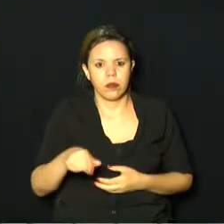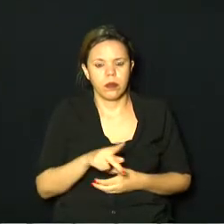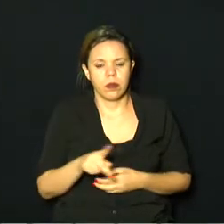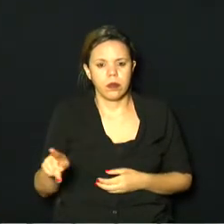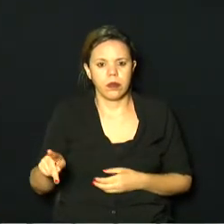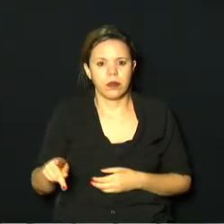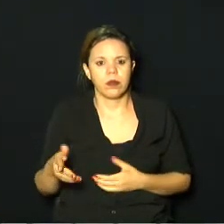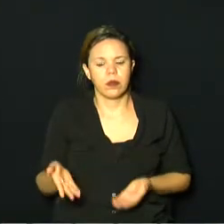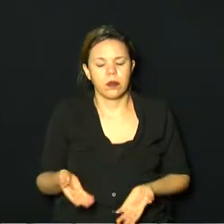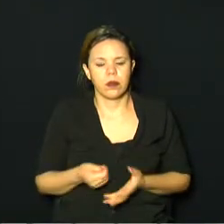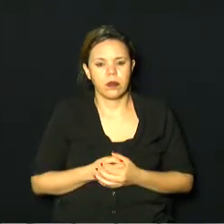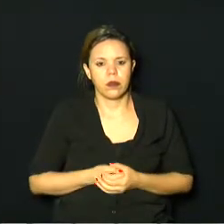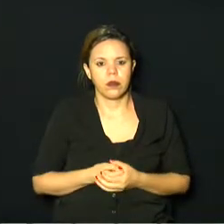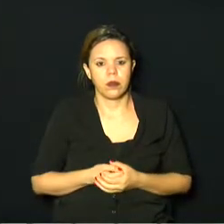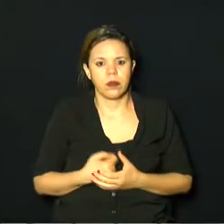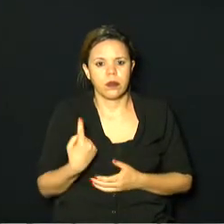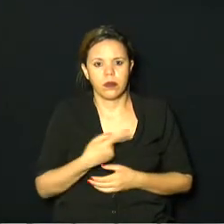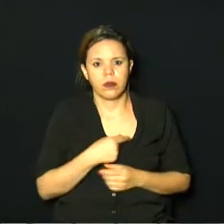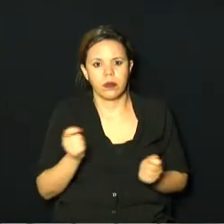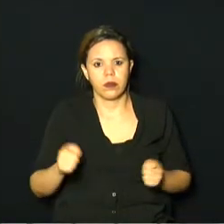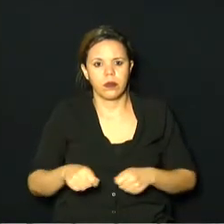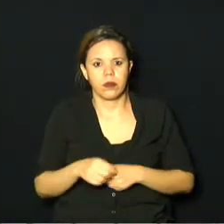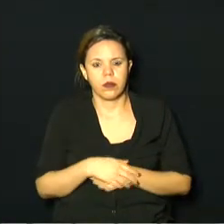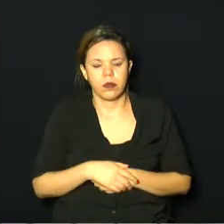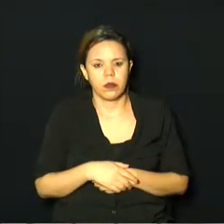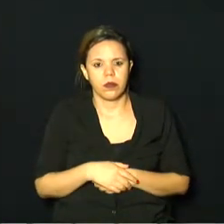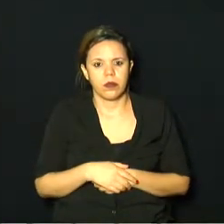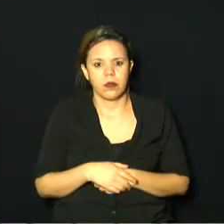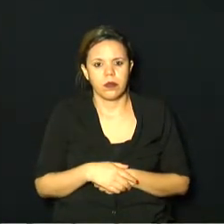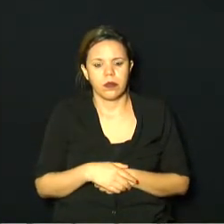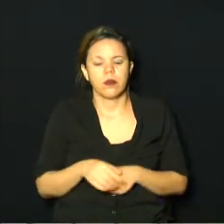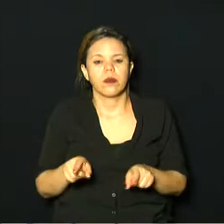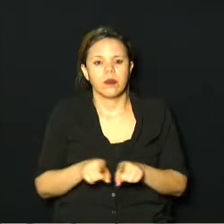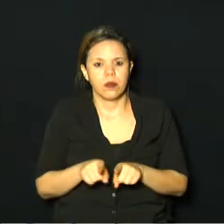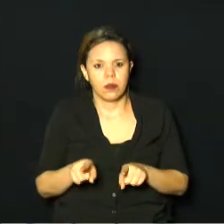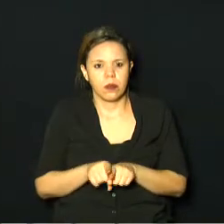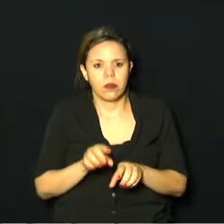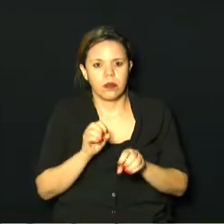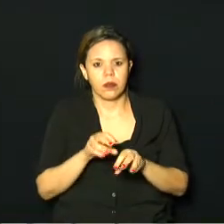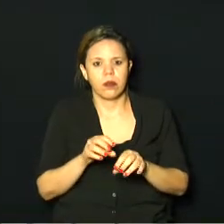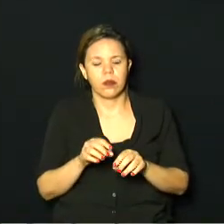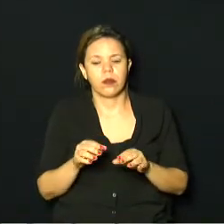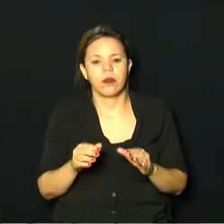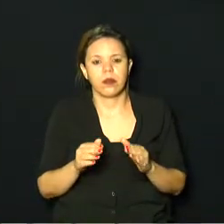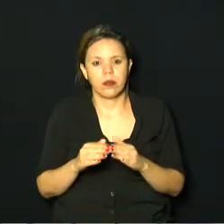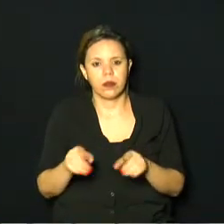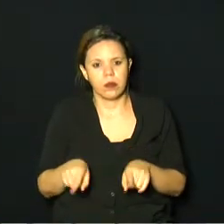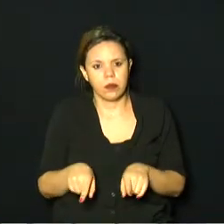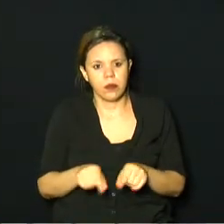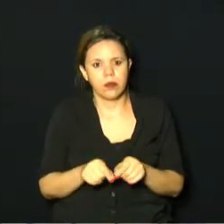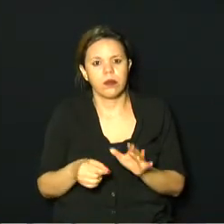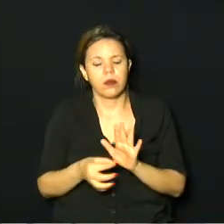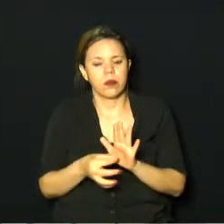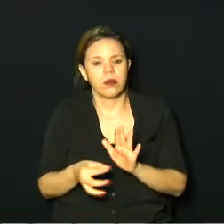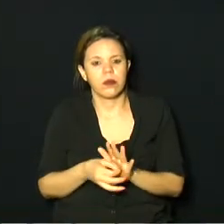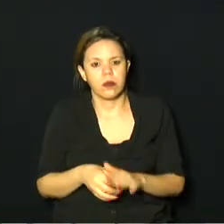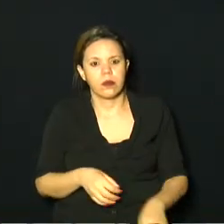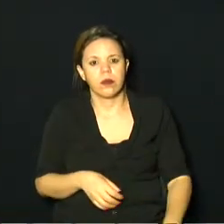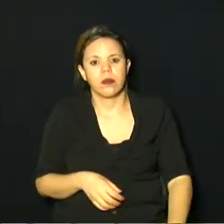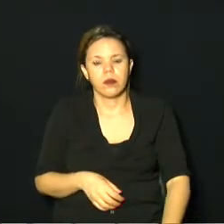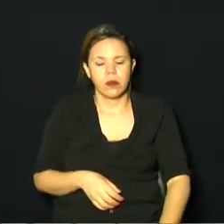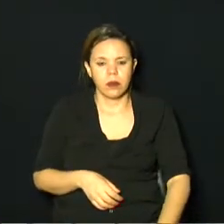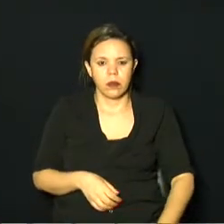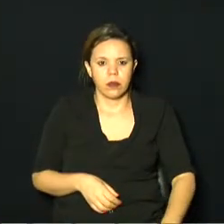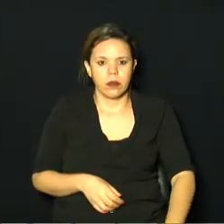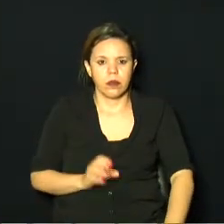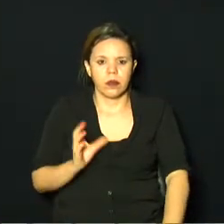da casa, para que a gente possa também convencer, para que a casa se manifeste em relação ao